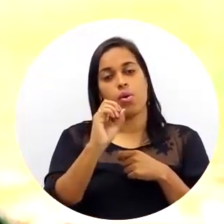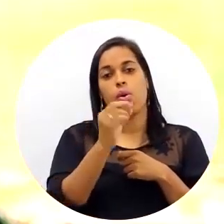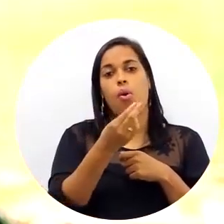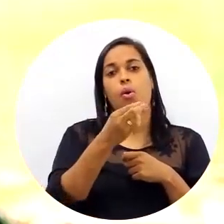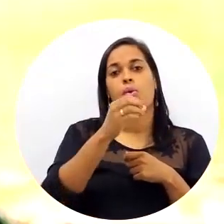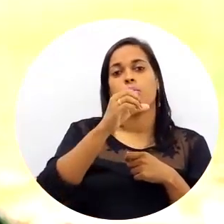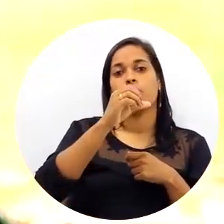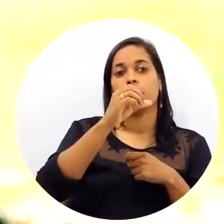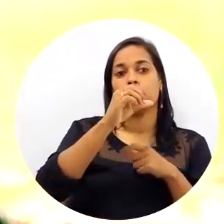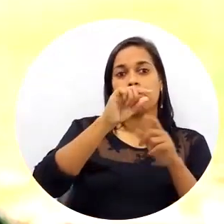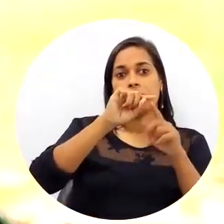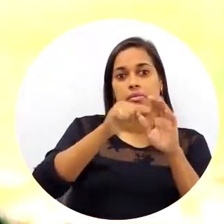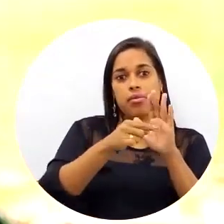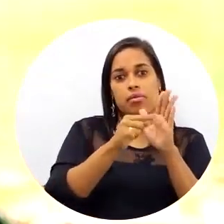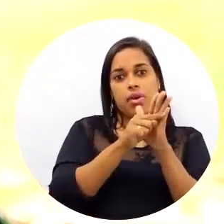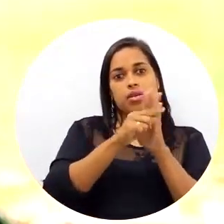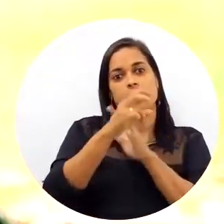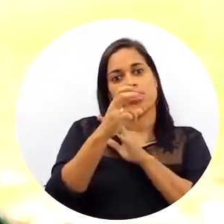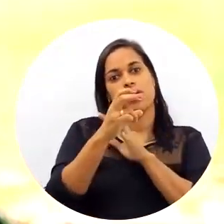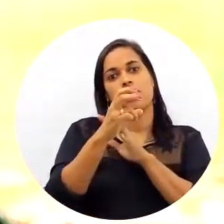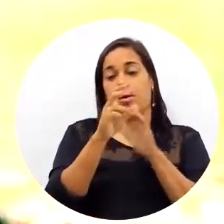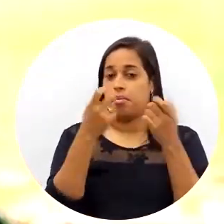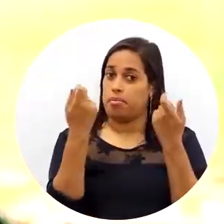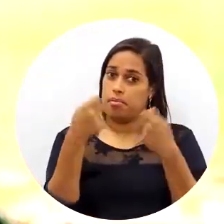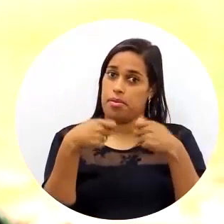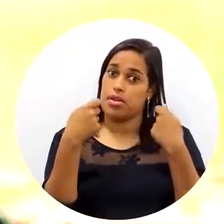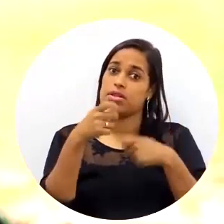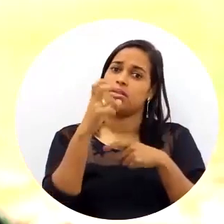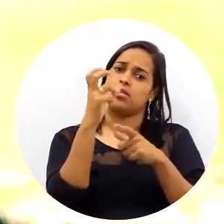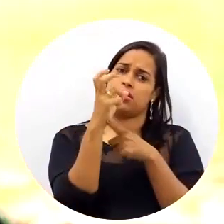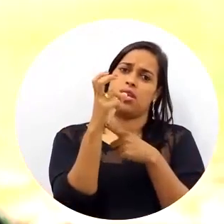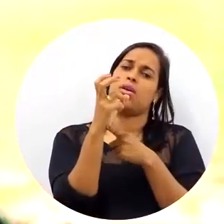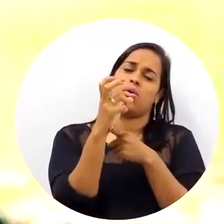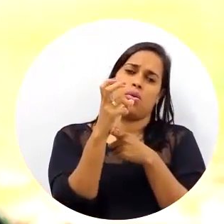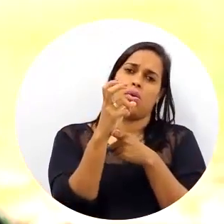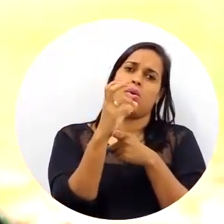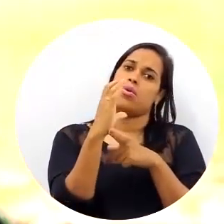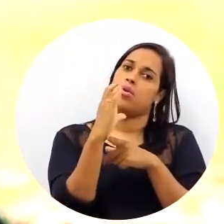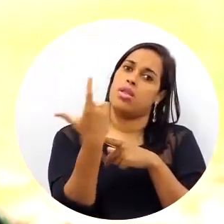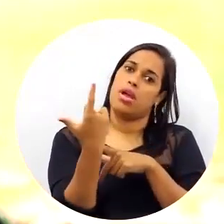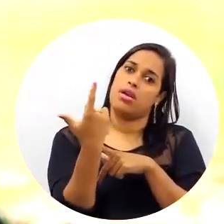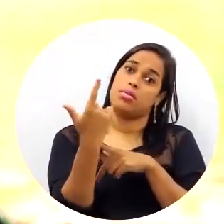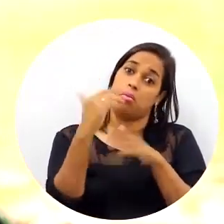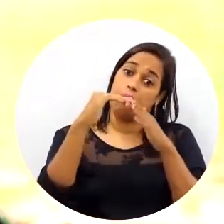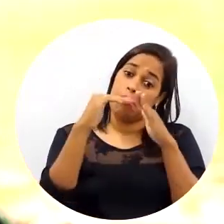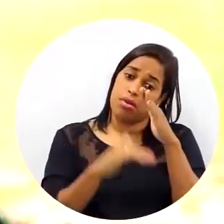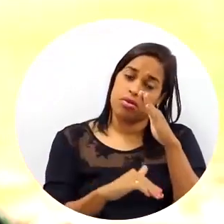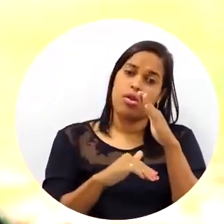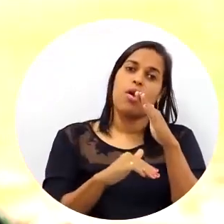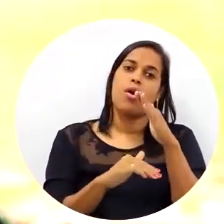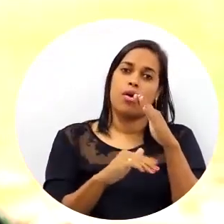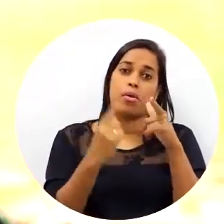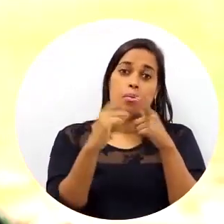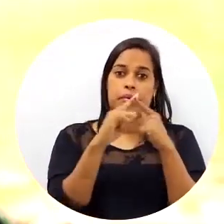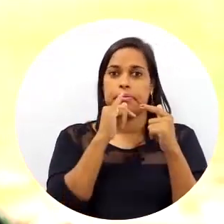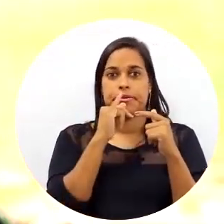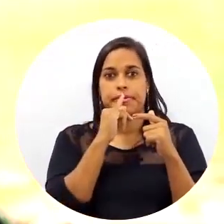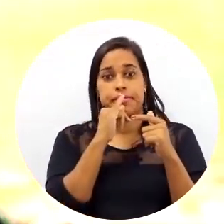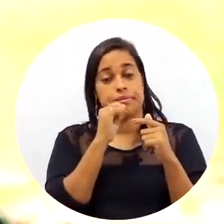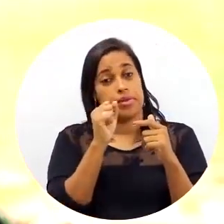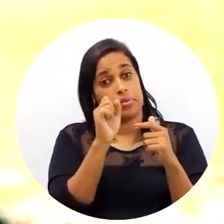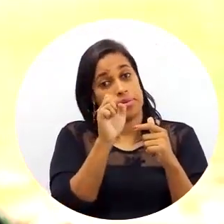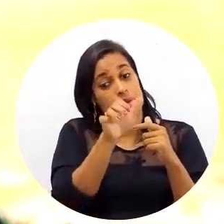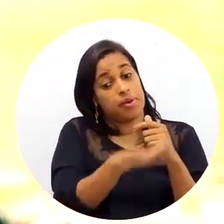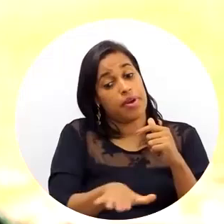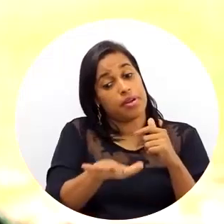Claro que a gente vai utilizar aquele Passing Teal 5, aquele Passing Teal menor. Por quê? Porque se uma criança